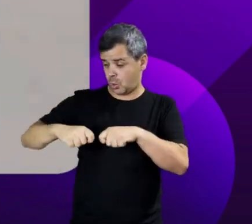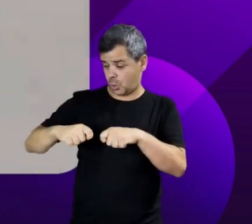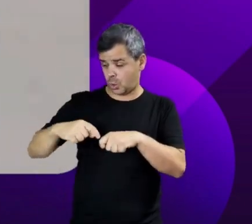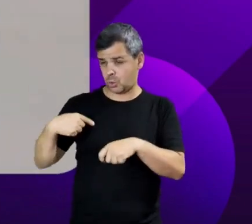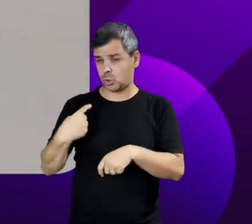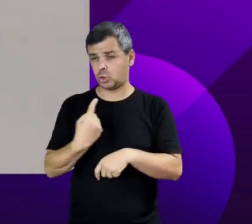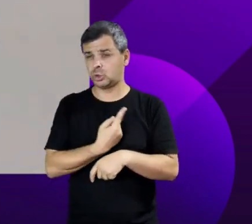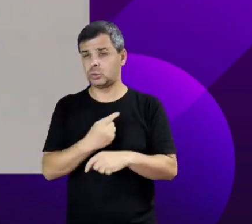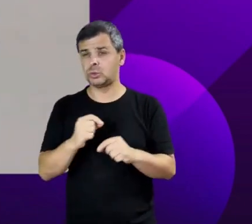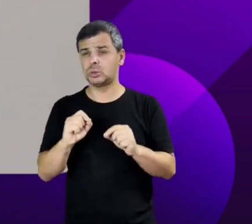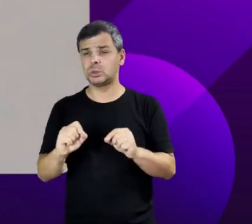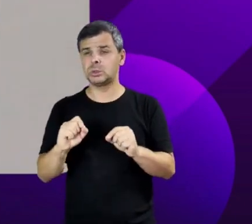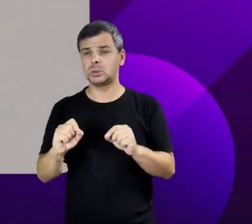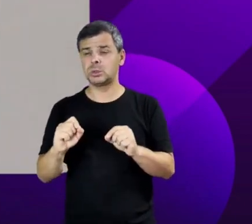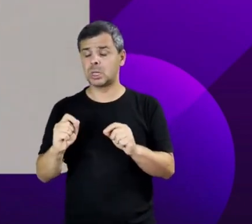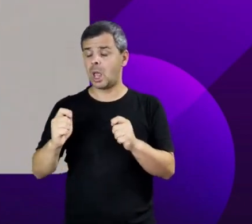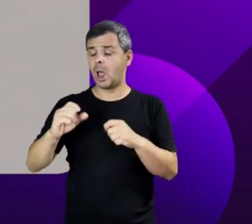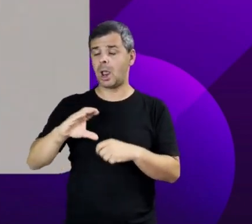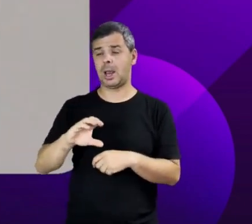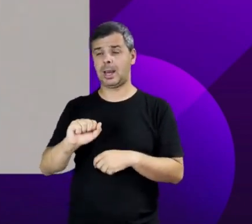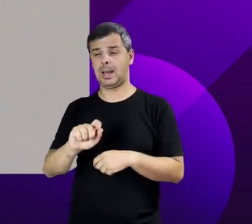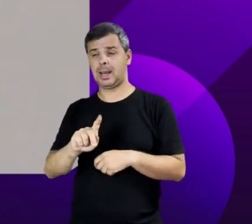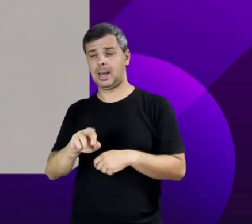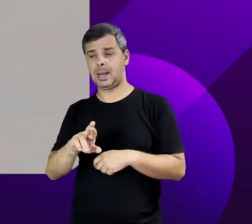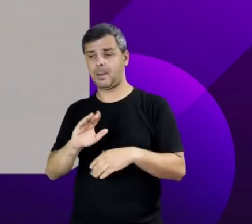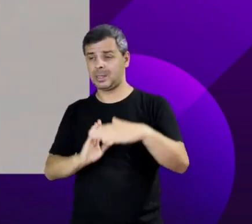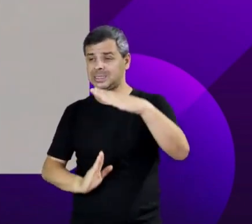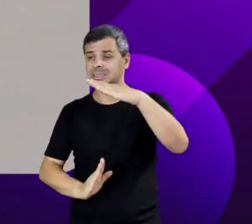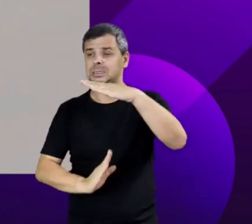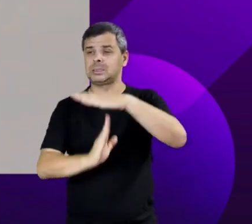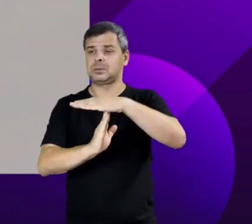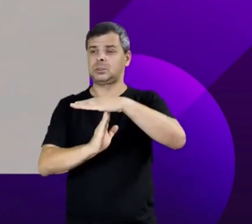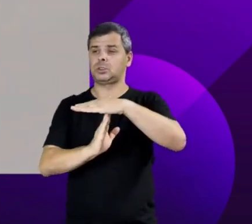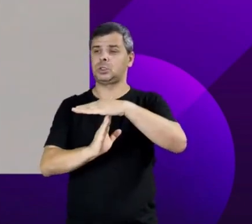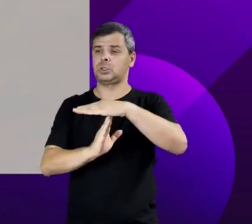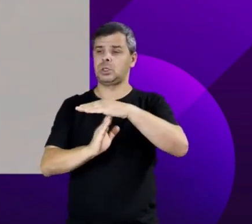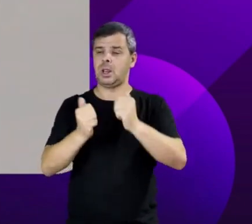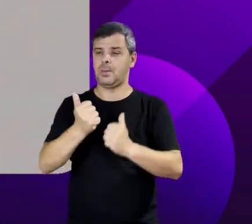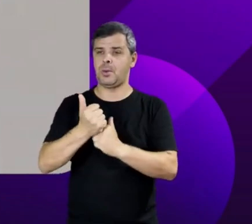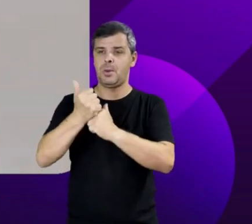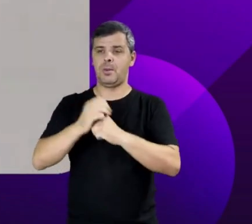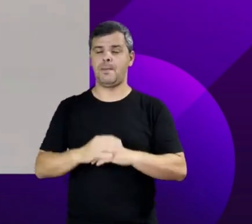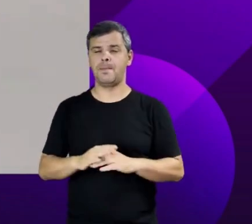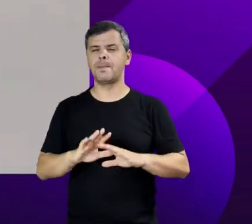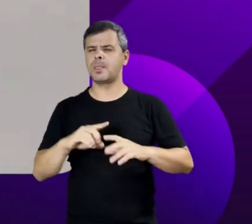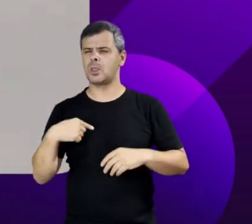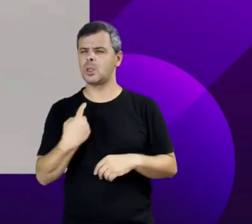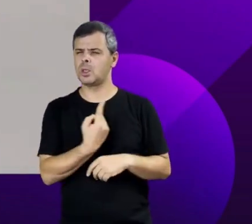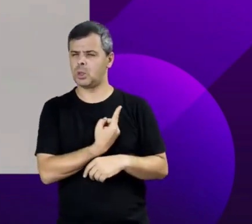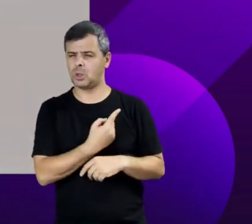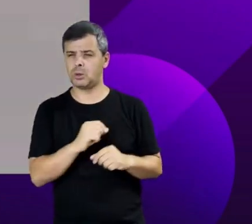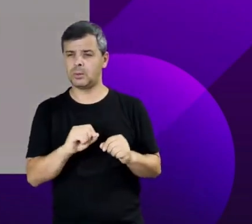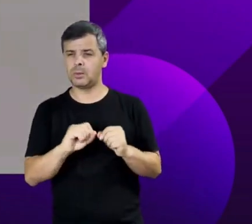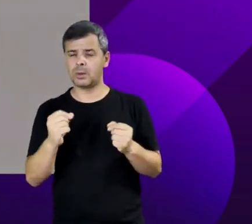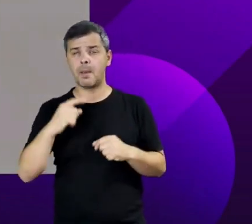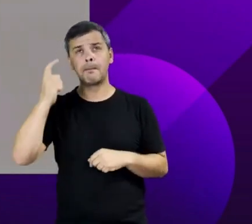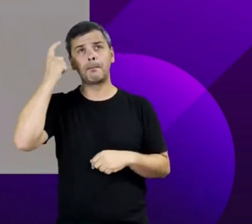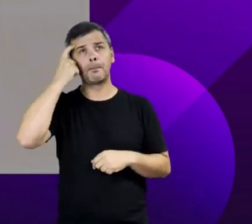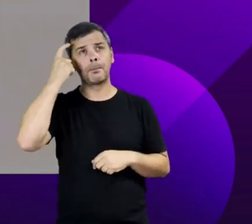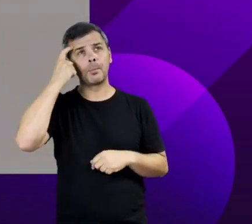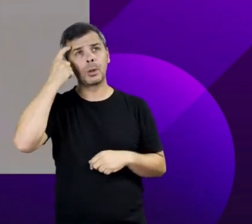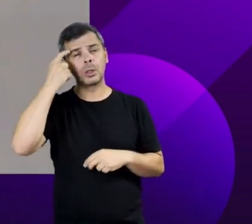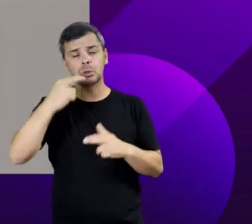que nós chamamos, então, da capacidade limitada de suporte. E para que a gente possa, então, pensar